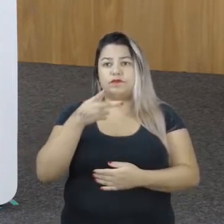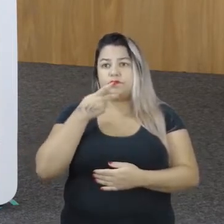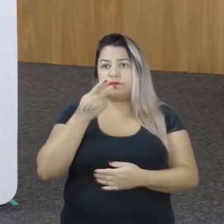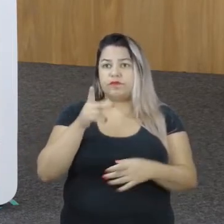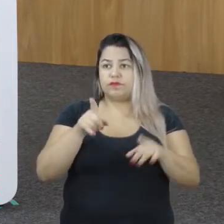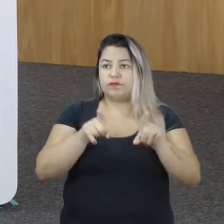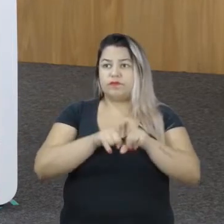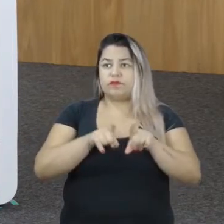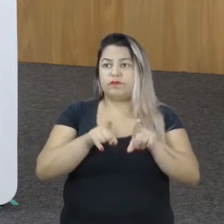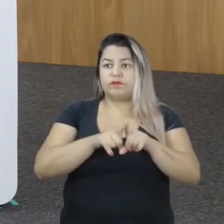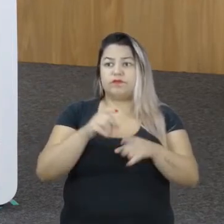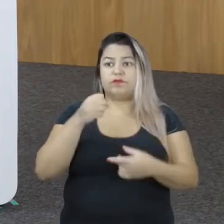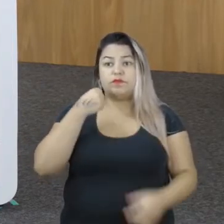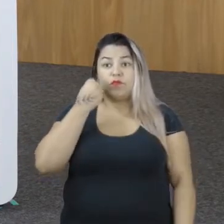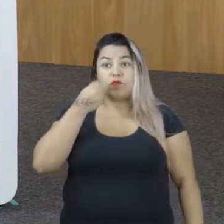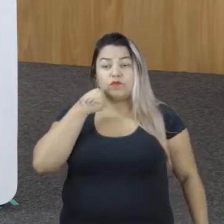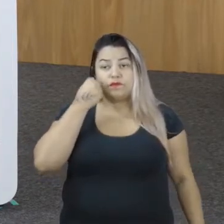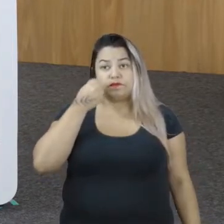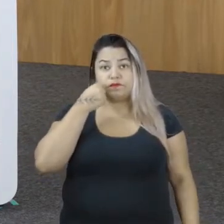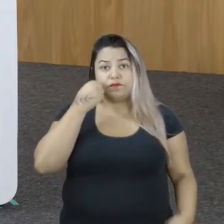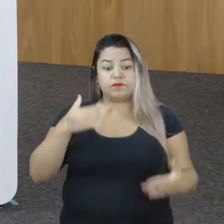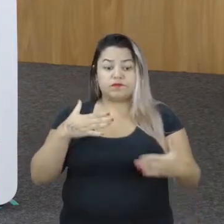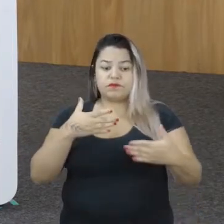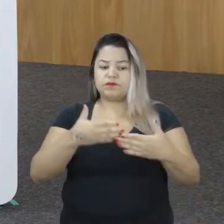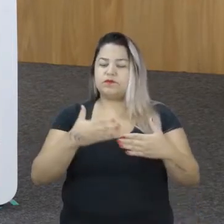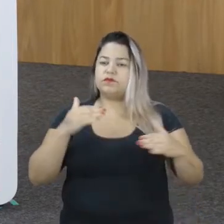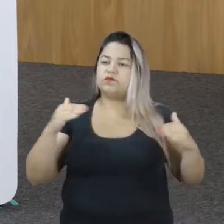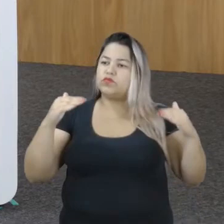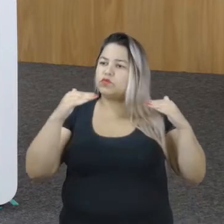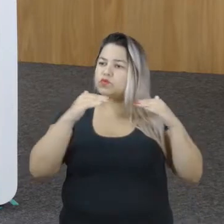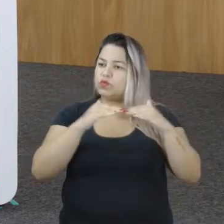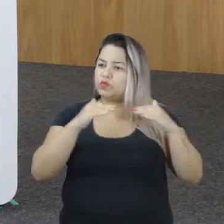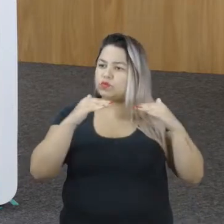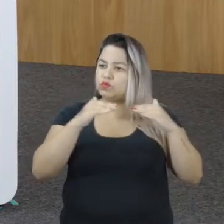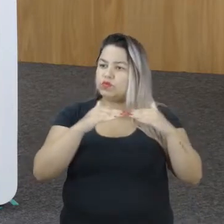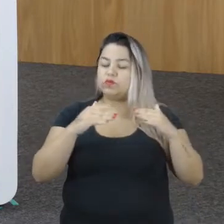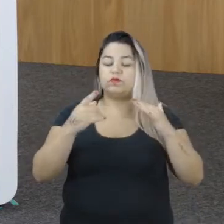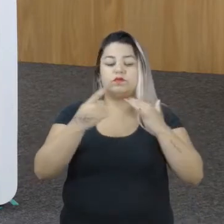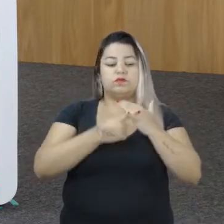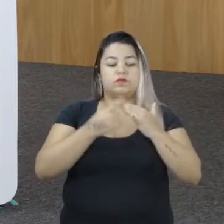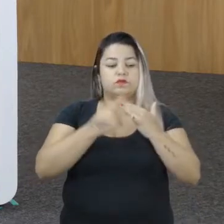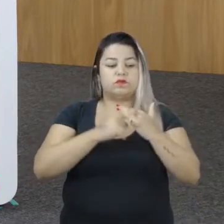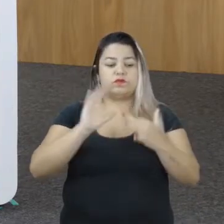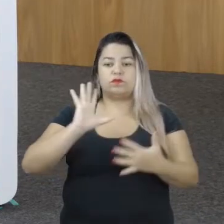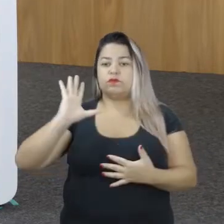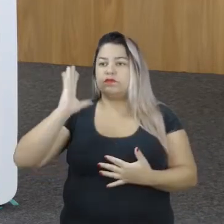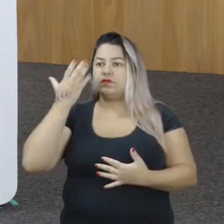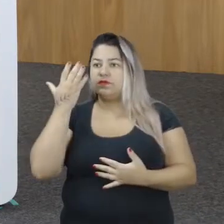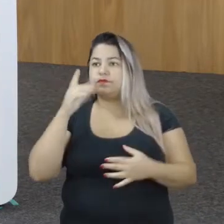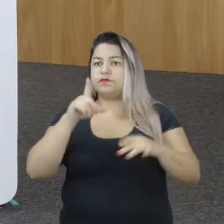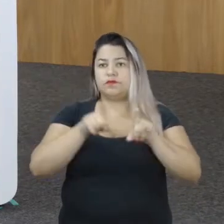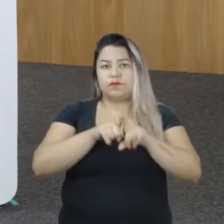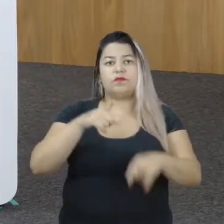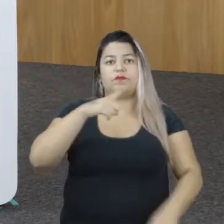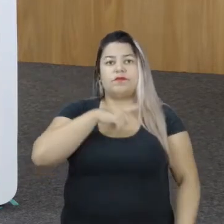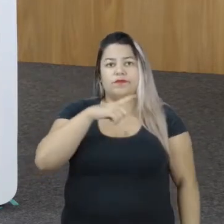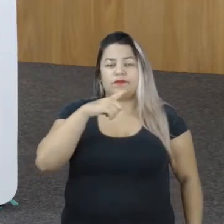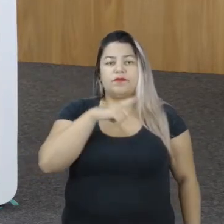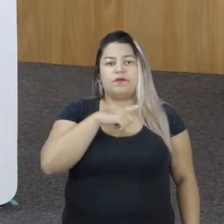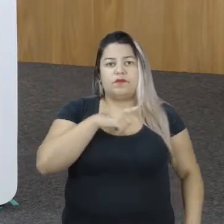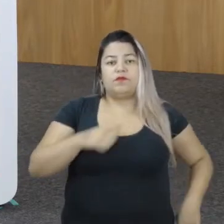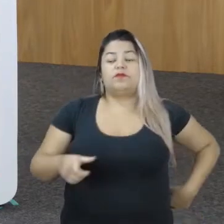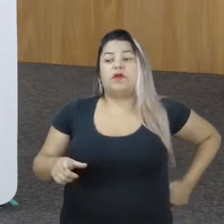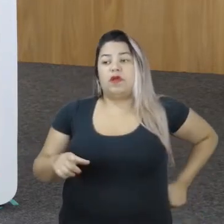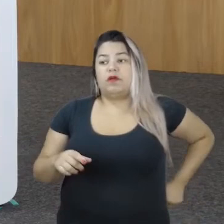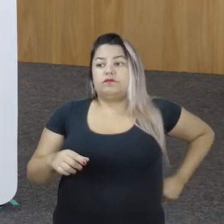também, senador, do avanço, né, da luta por igualdade dentro dos espaços de decisão, e a gente teve recentemente